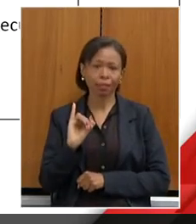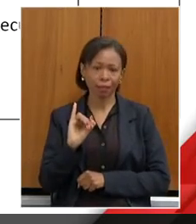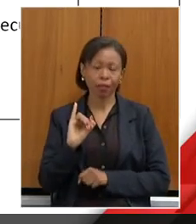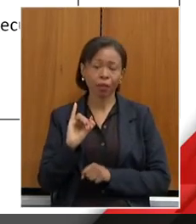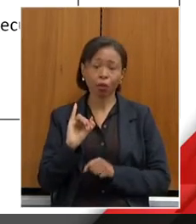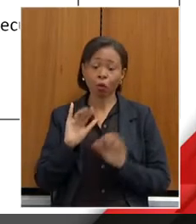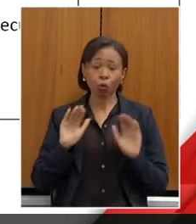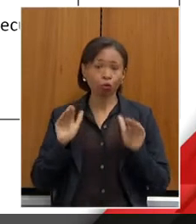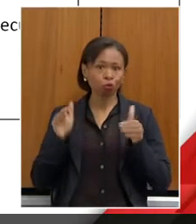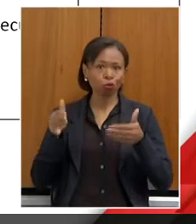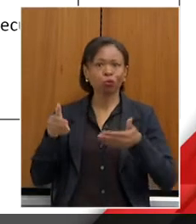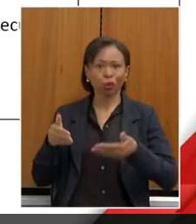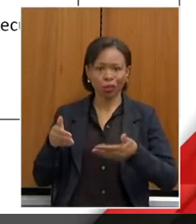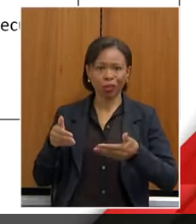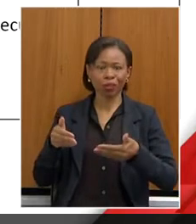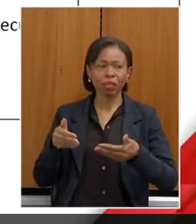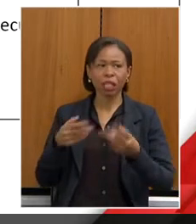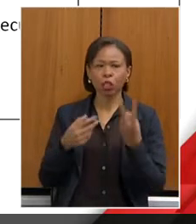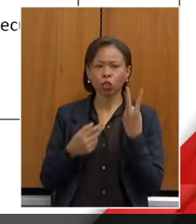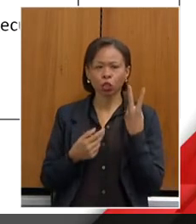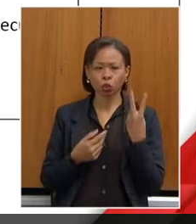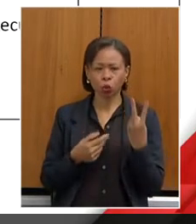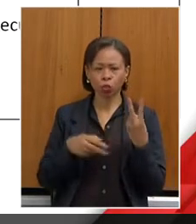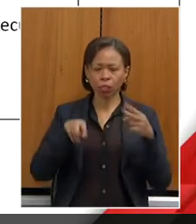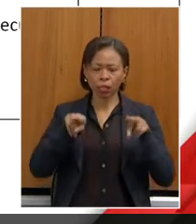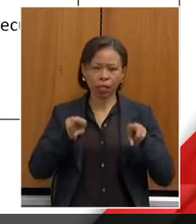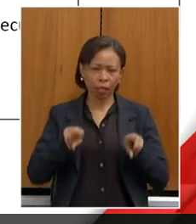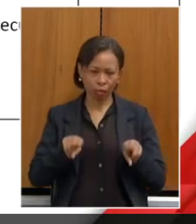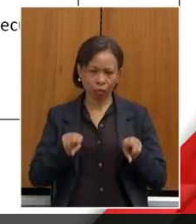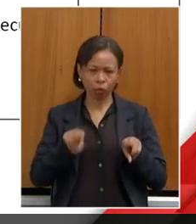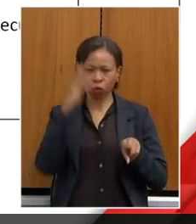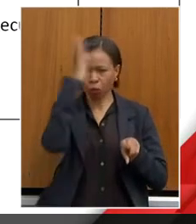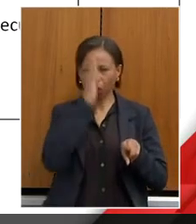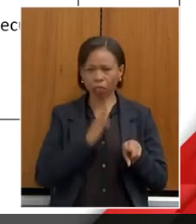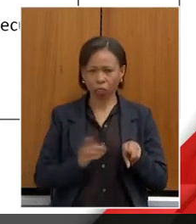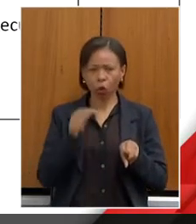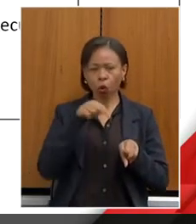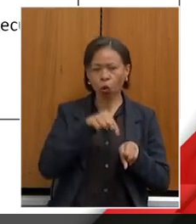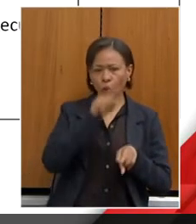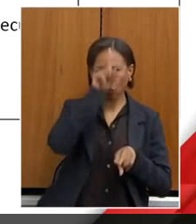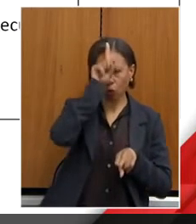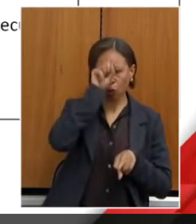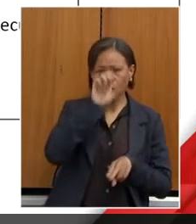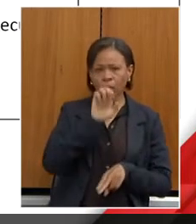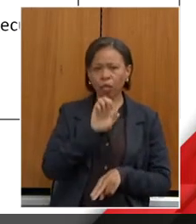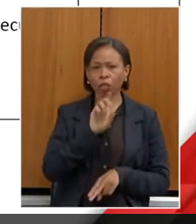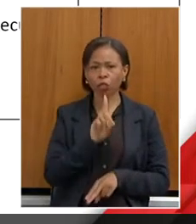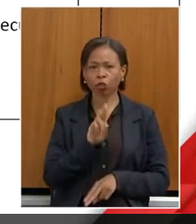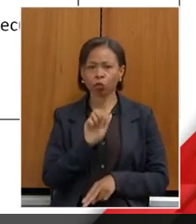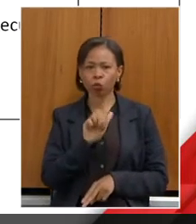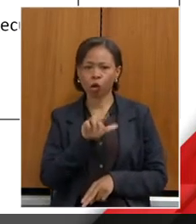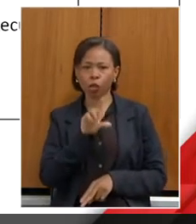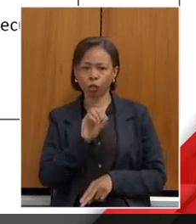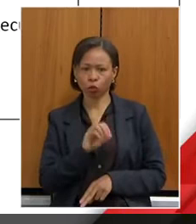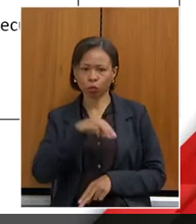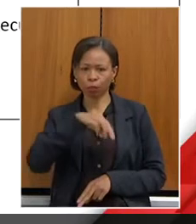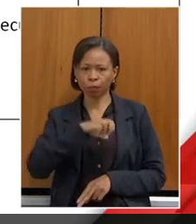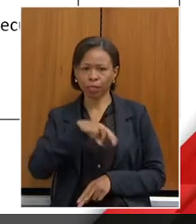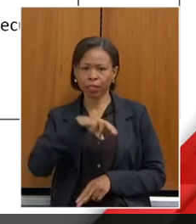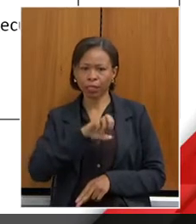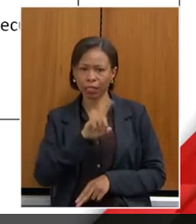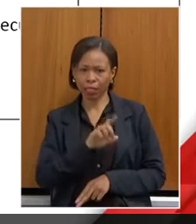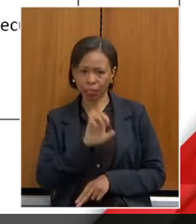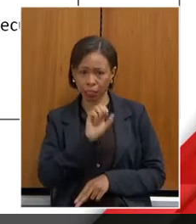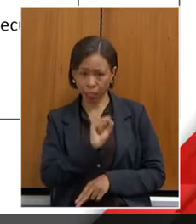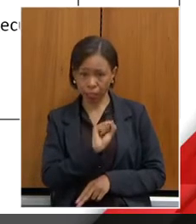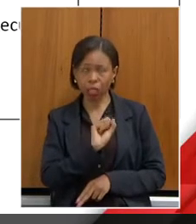dois leitos no Brasil com essa capacidade. Um deles, são 12 leitos no Eduardo de Menezes, uma grande reforma. E agora está na fase de